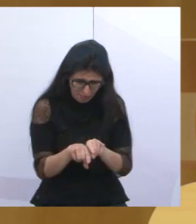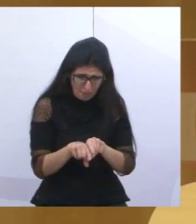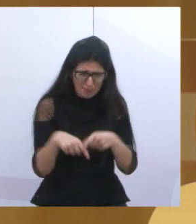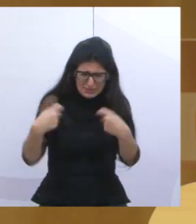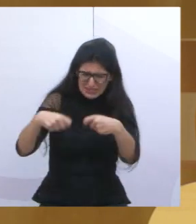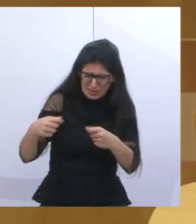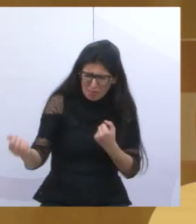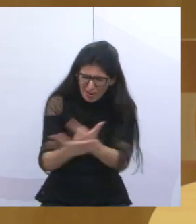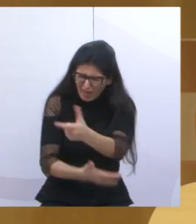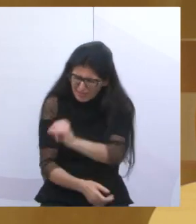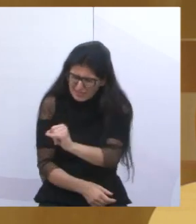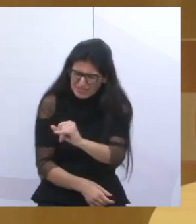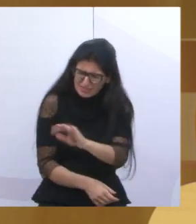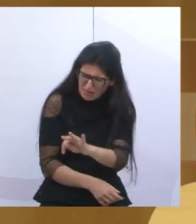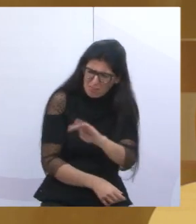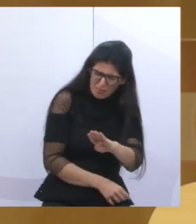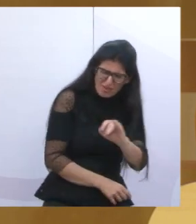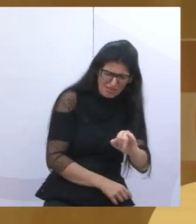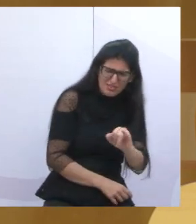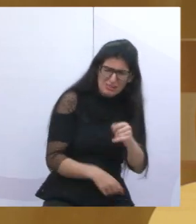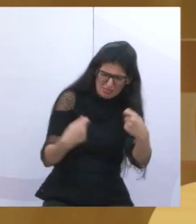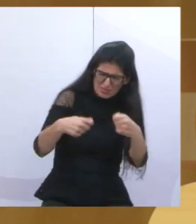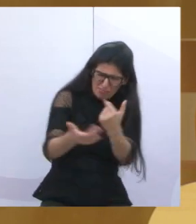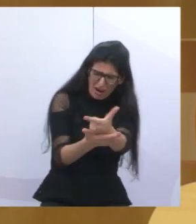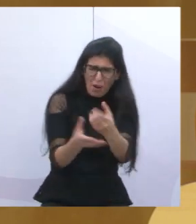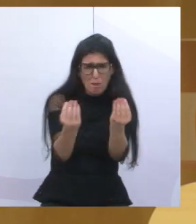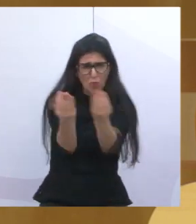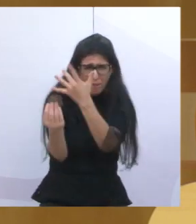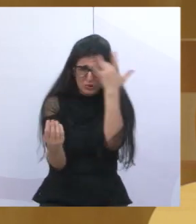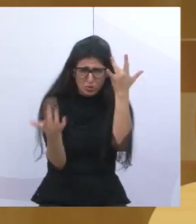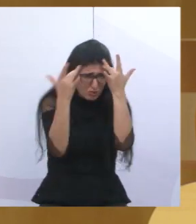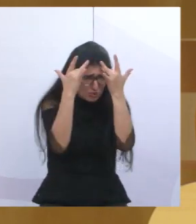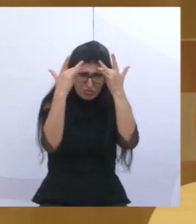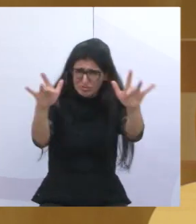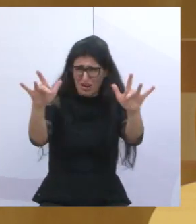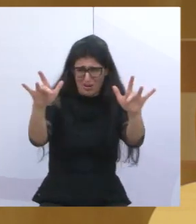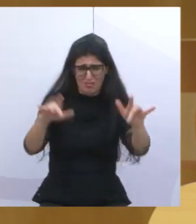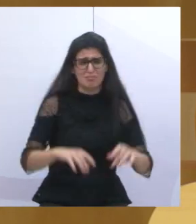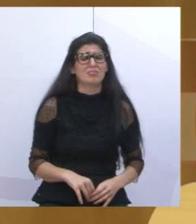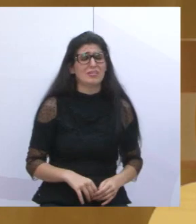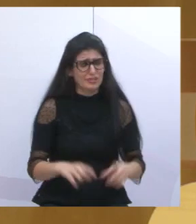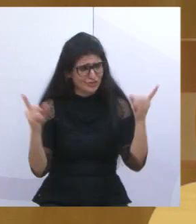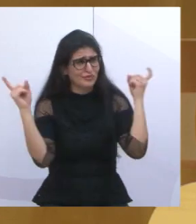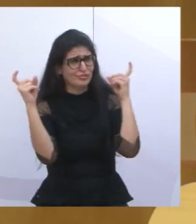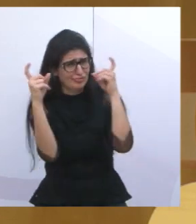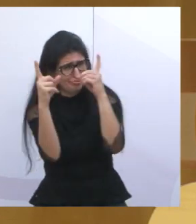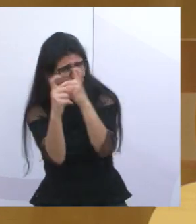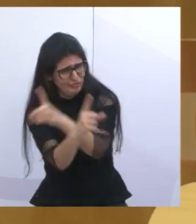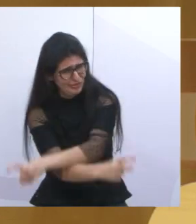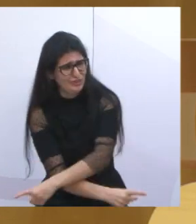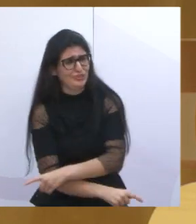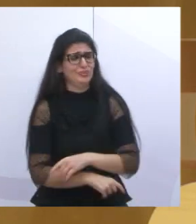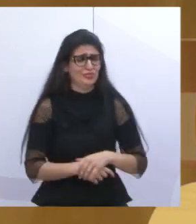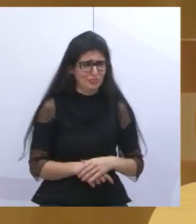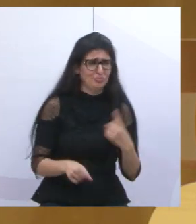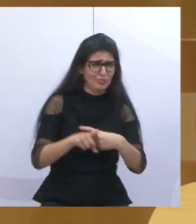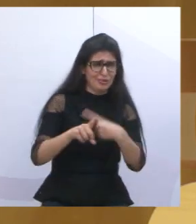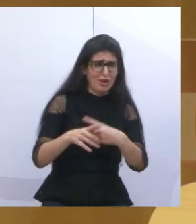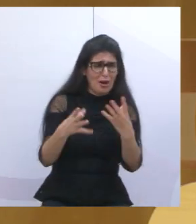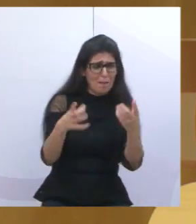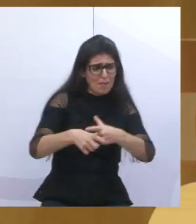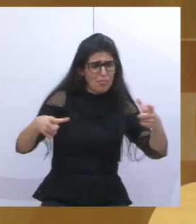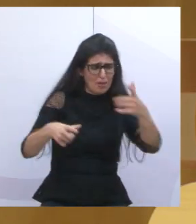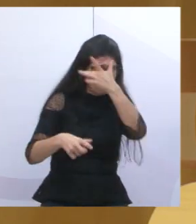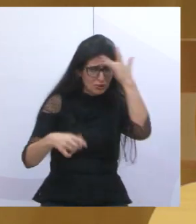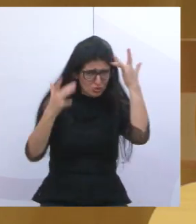pagamento. Então, nessa questão imobiliária, tem muita falta de esclarecimento mesmo. E aí eu acho que o morador não deve